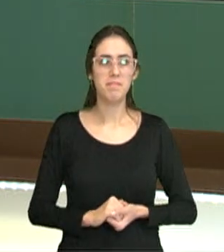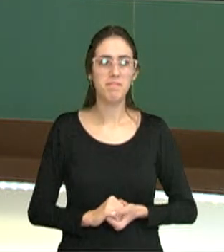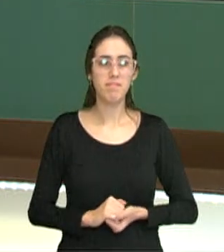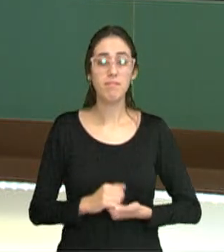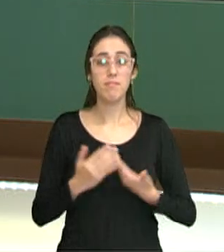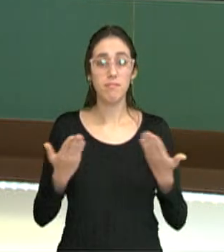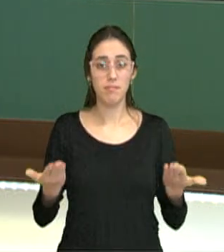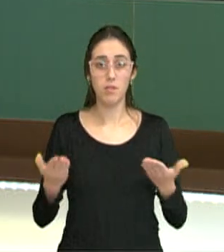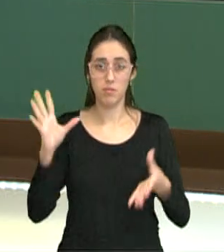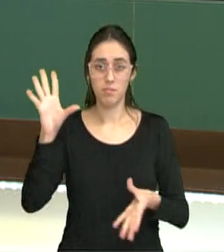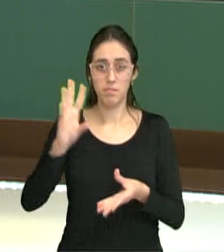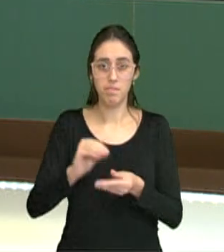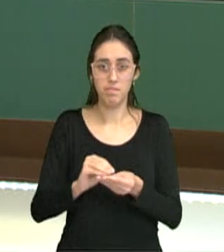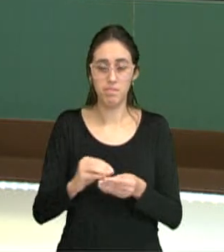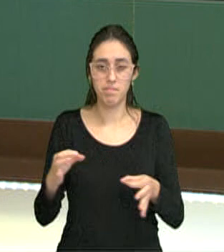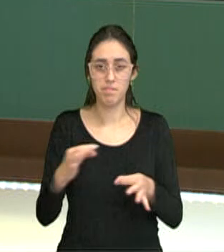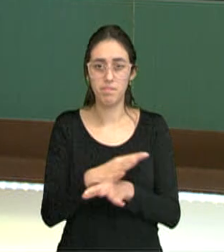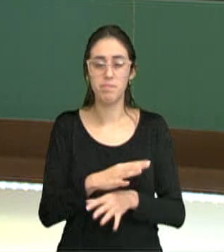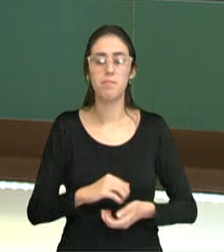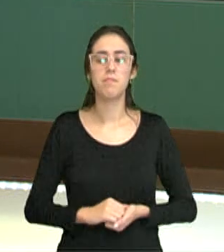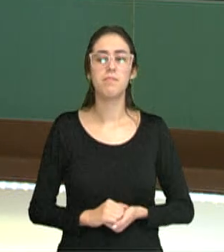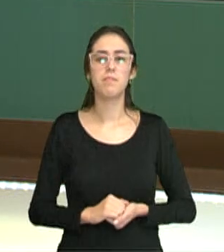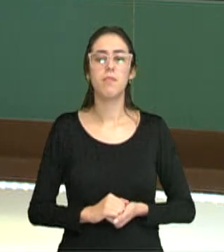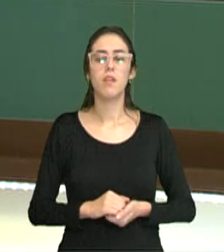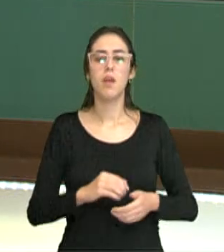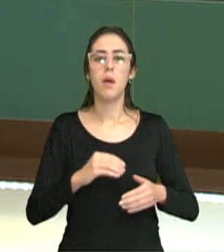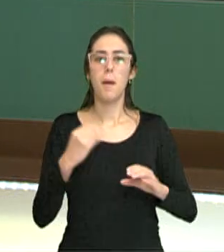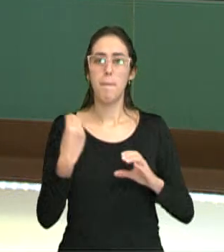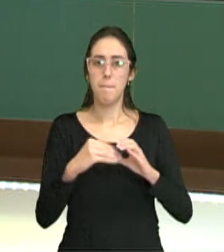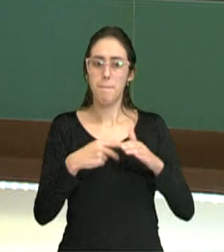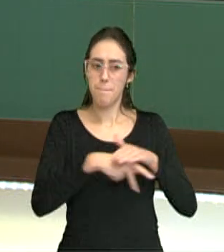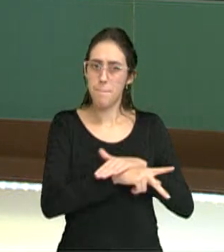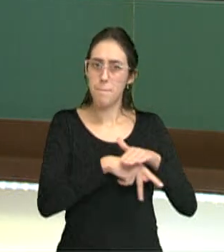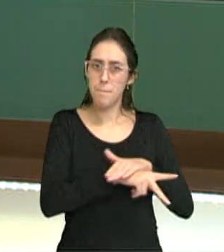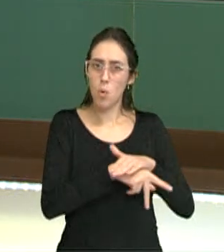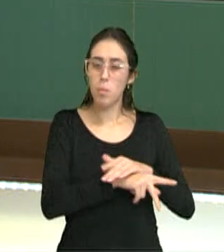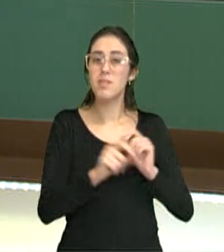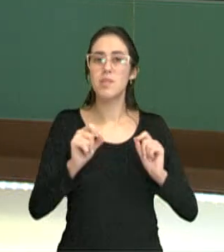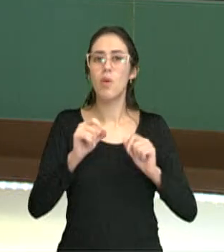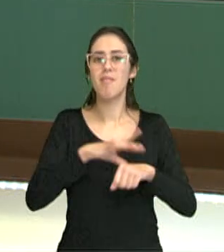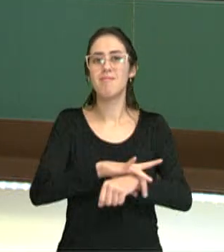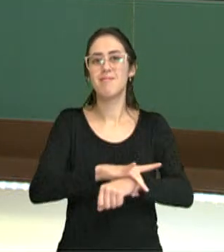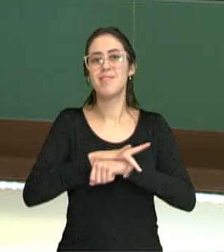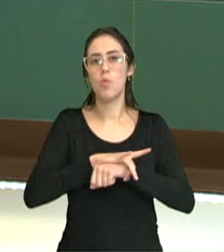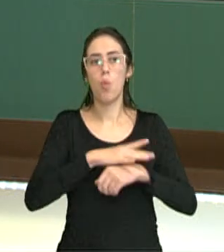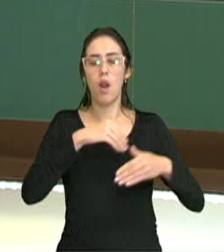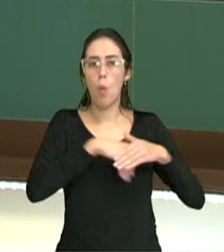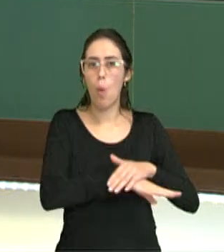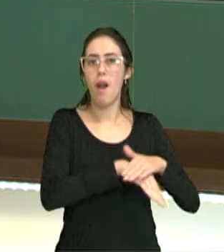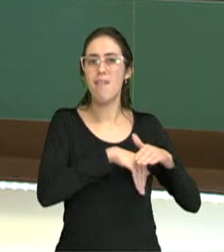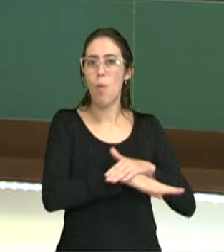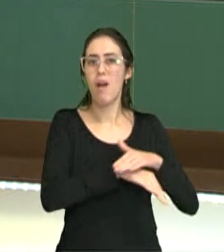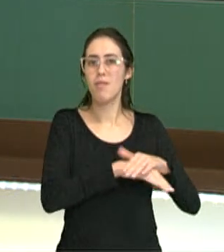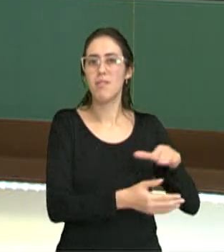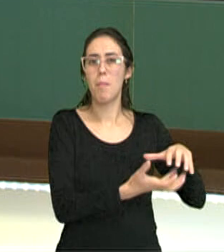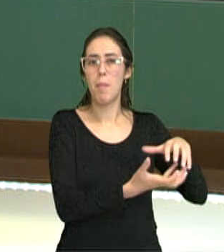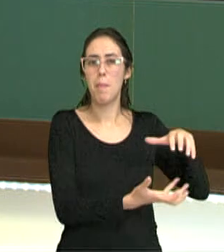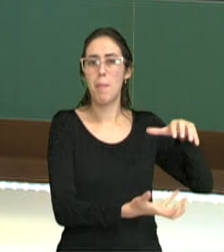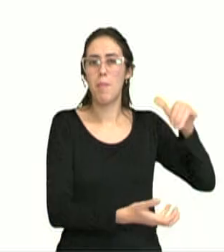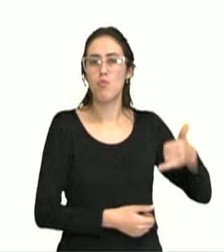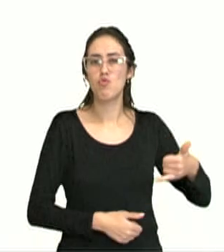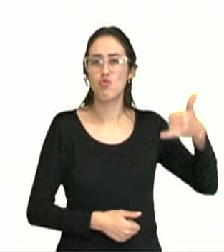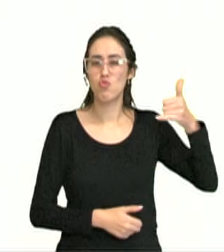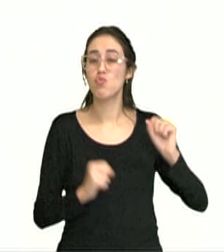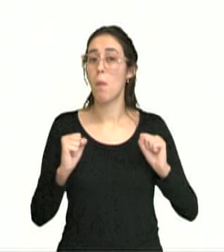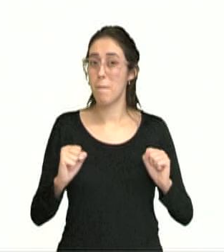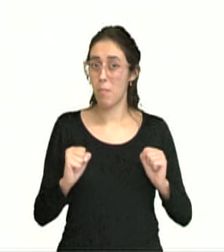Então, concluindo, investir na poupança garante que o seu dinheiro estará bem guardado e que pode render algum